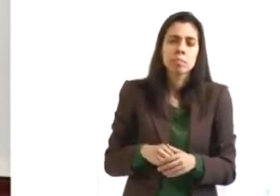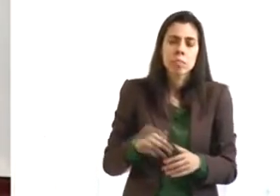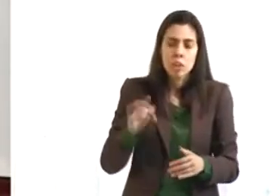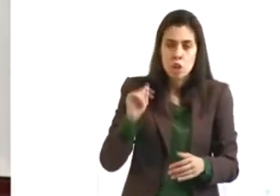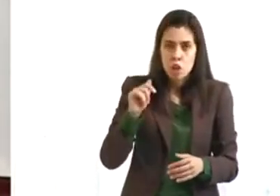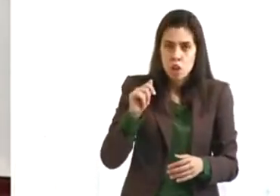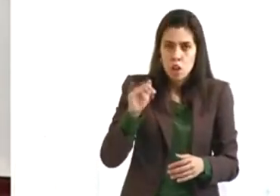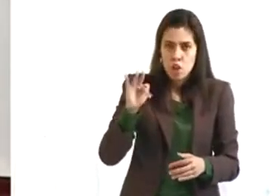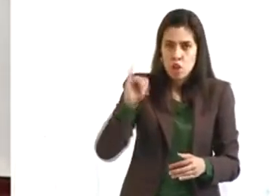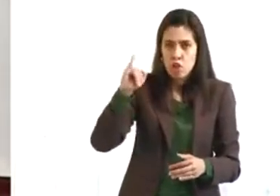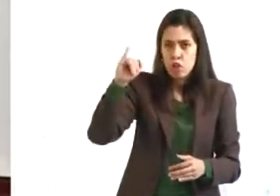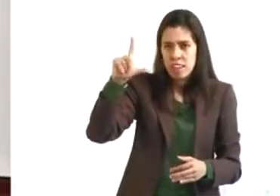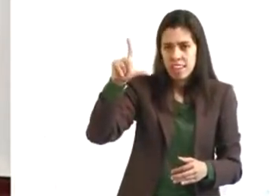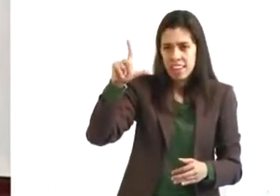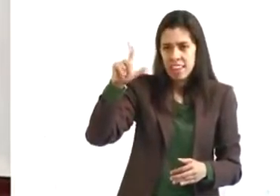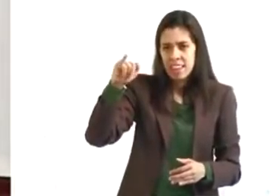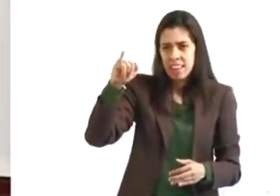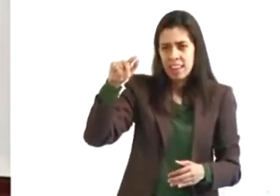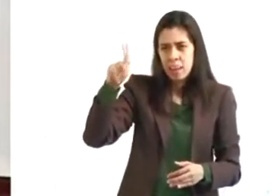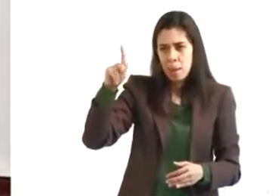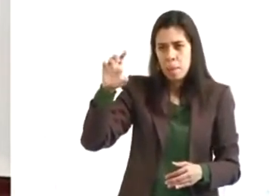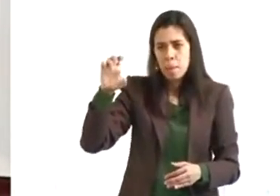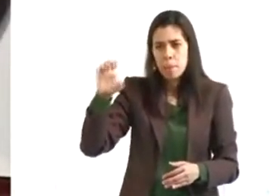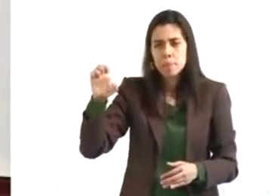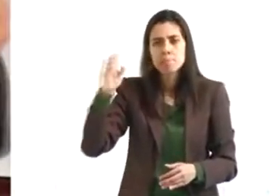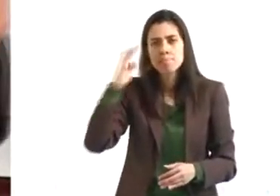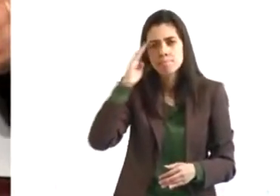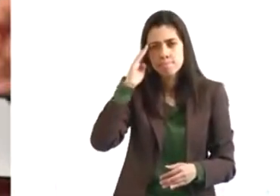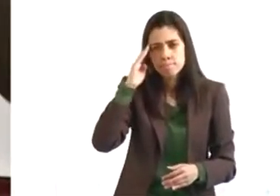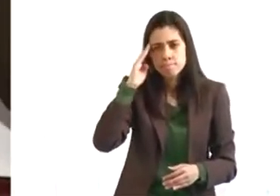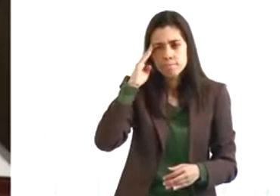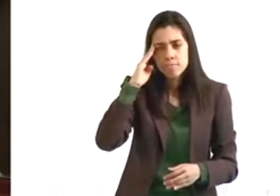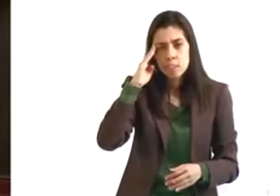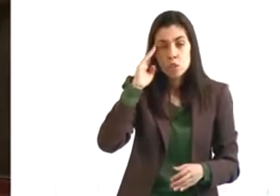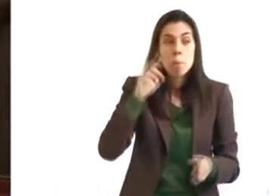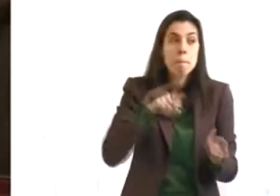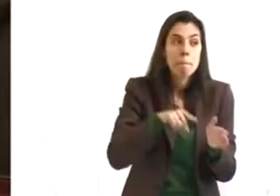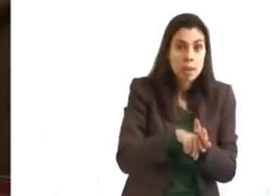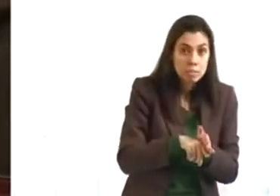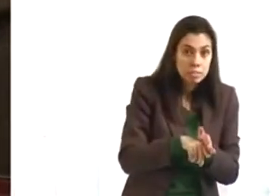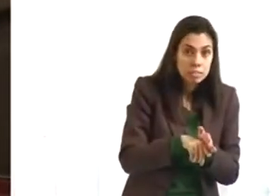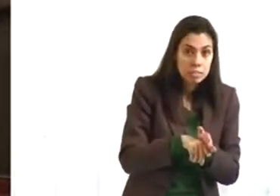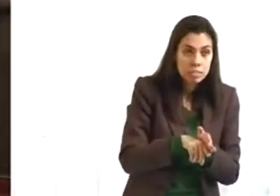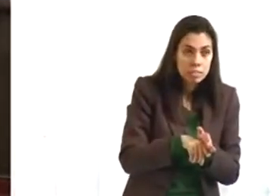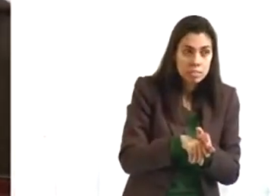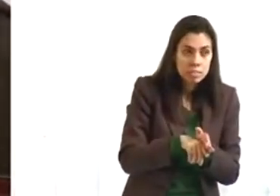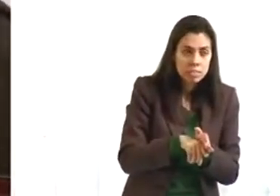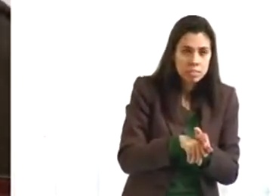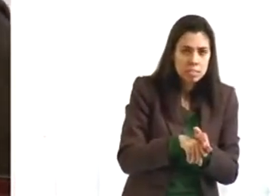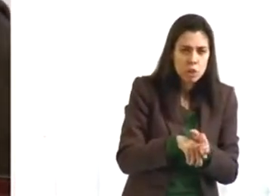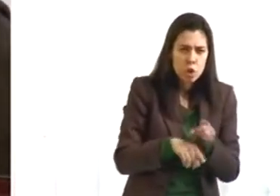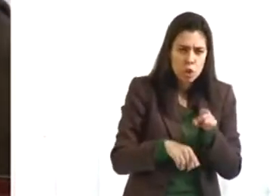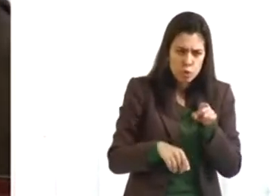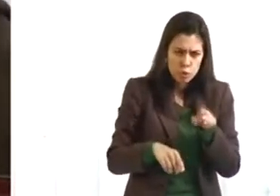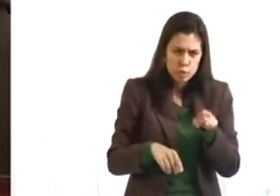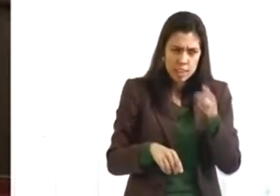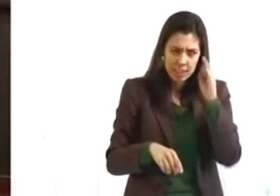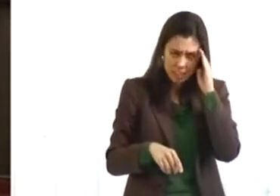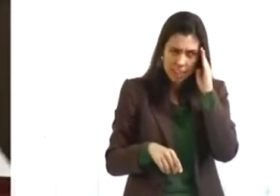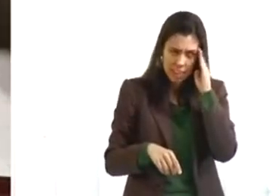tem agora sensibilidade, discernimento, e faz a pergunta: você entende o que está